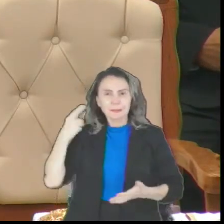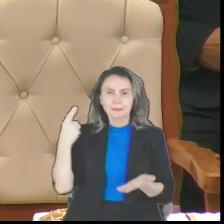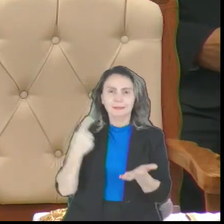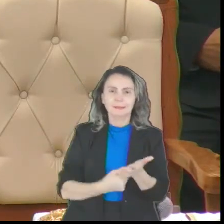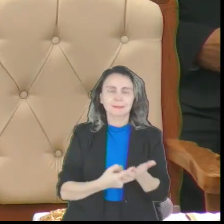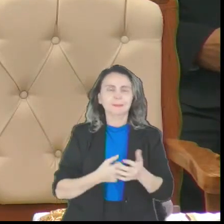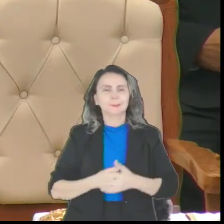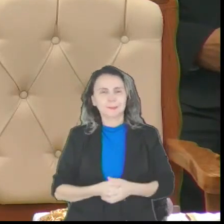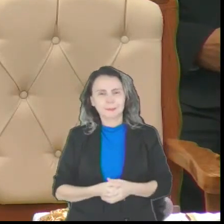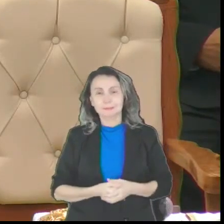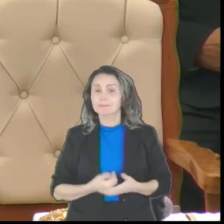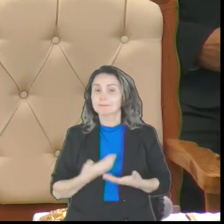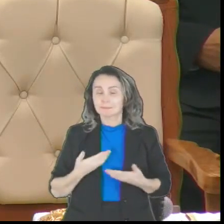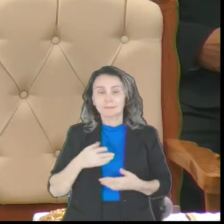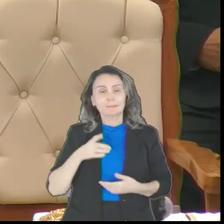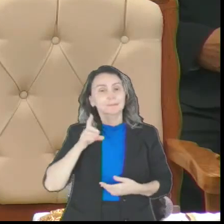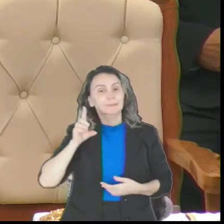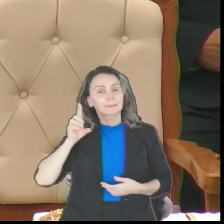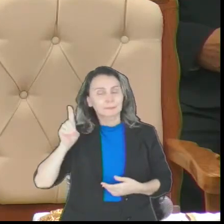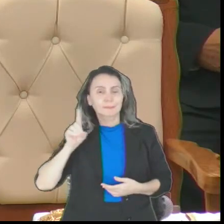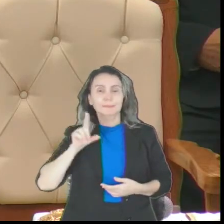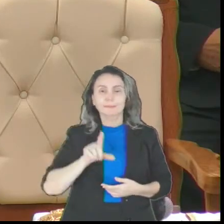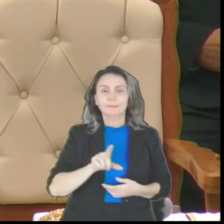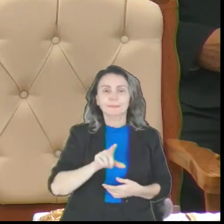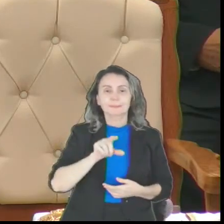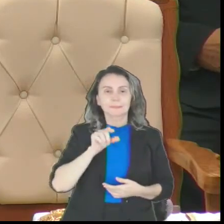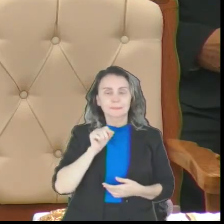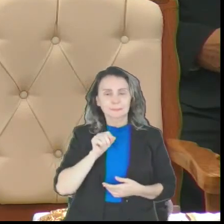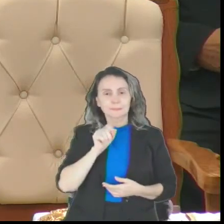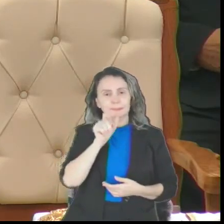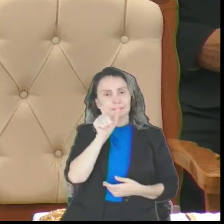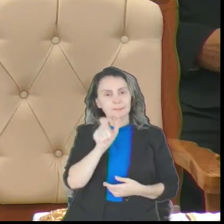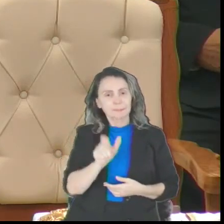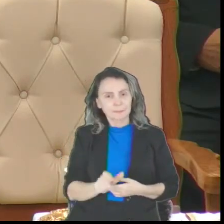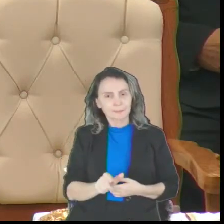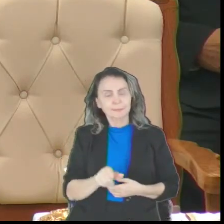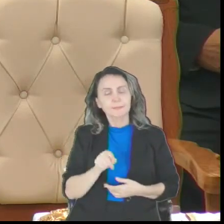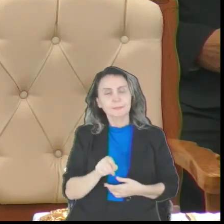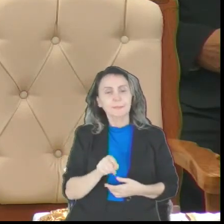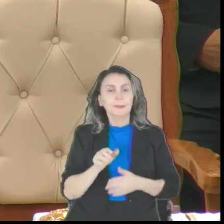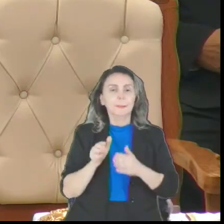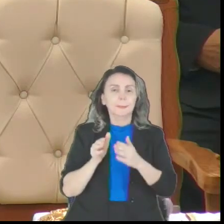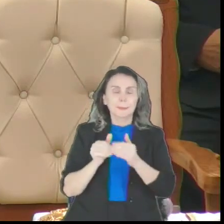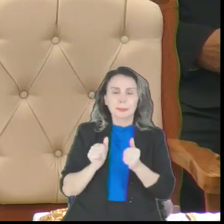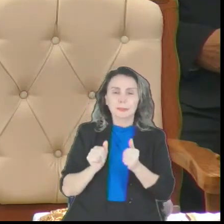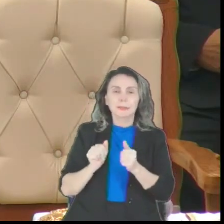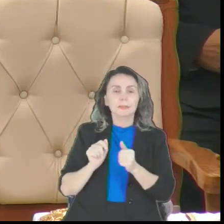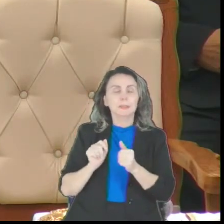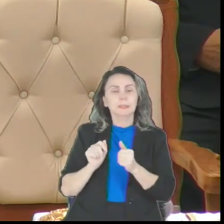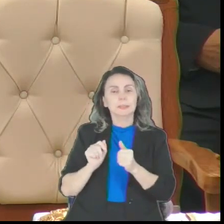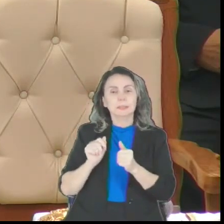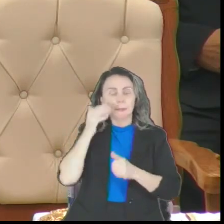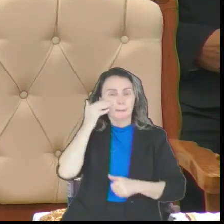rei que ele manifeste a sua vontade em pedir um sinal, ou em cima ou